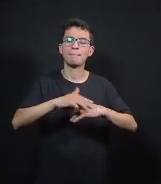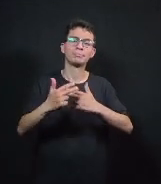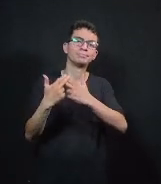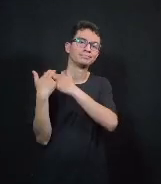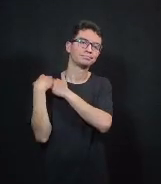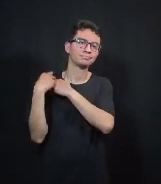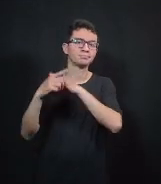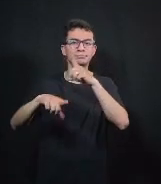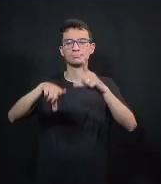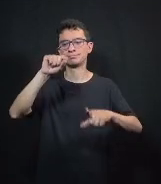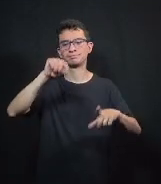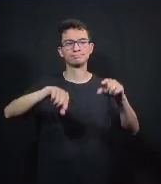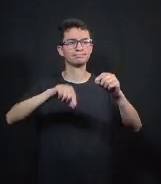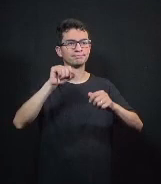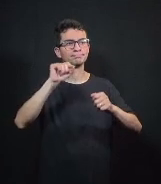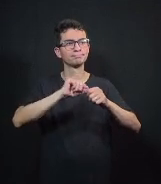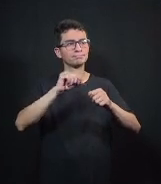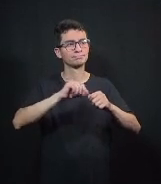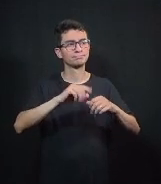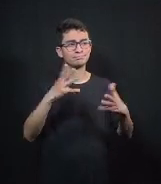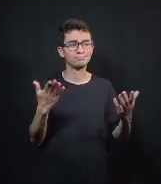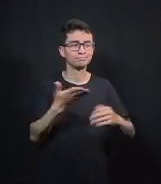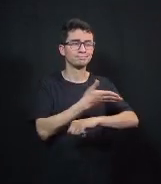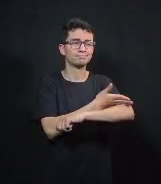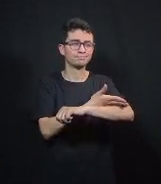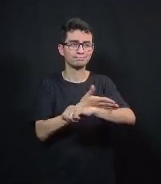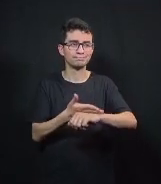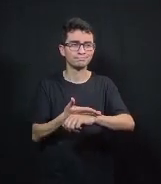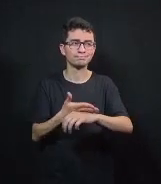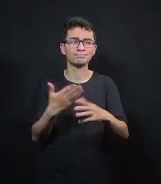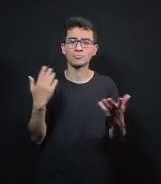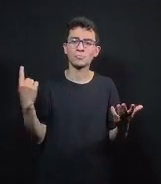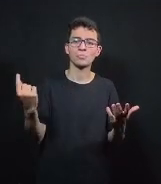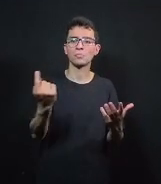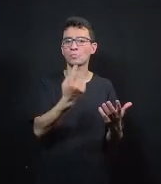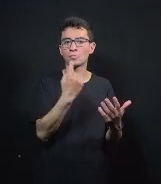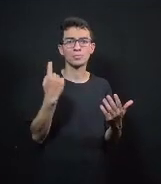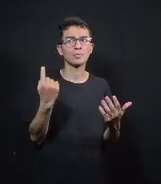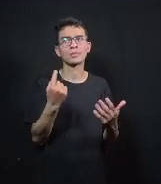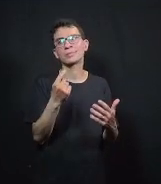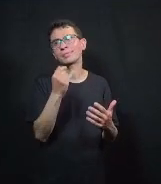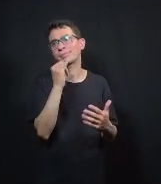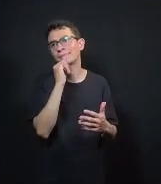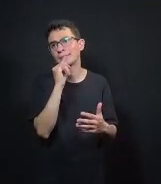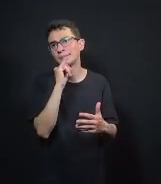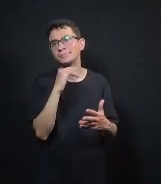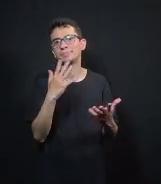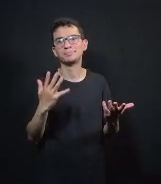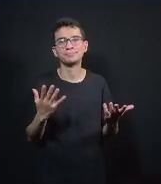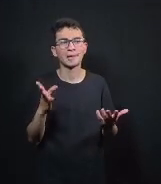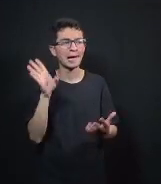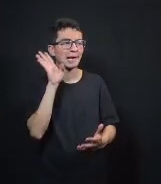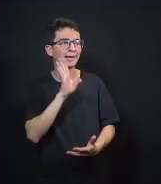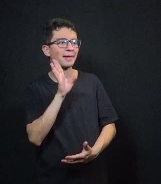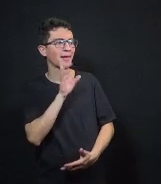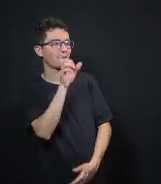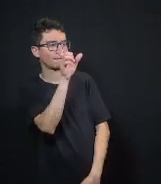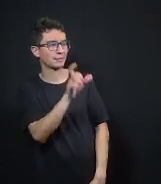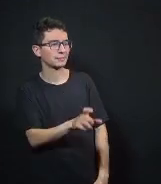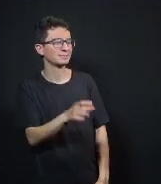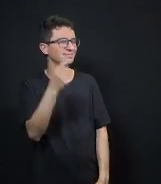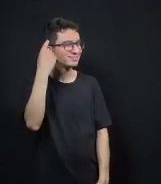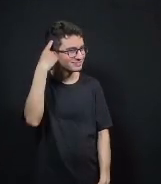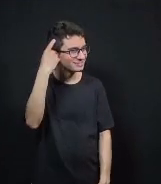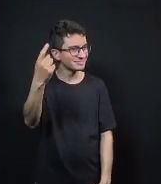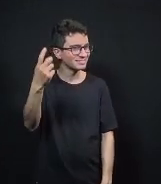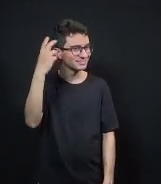isso certamente fazia parte. Eu acho que mais do que a gente que escolhe por enfim, ah, aquilo é bacana, ideologicamente